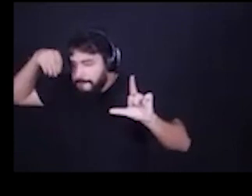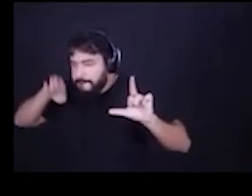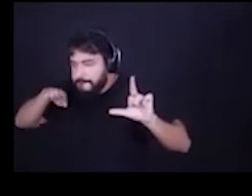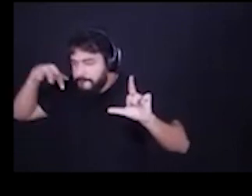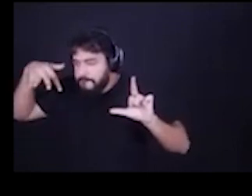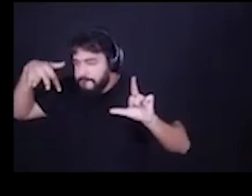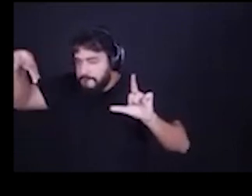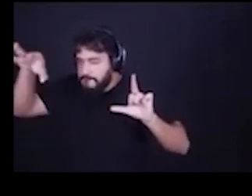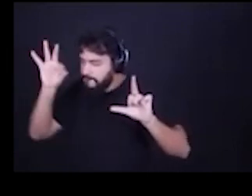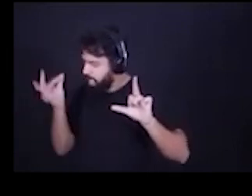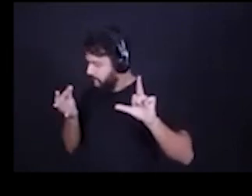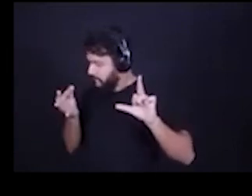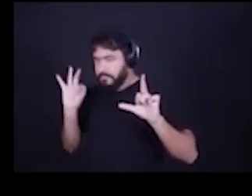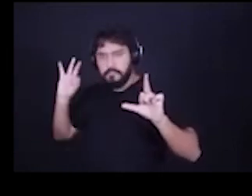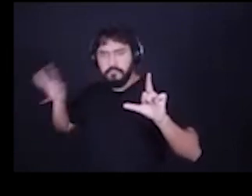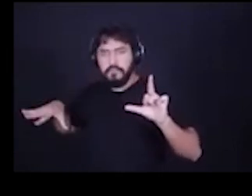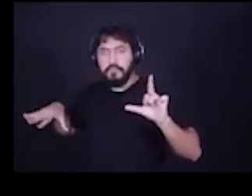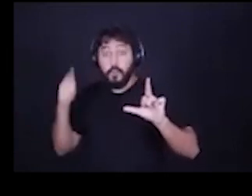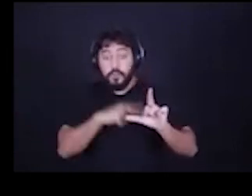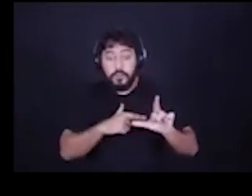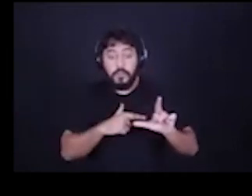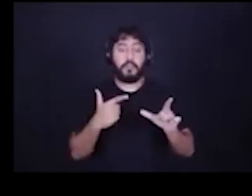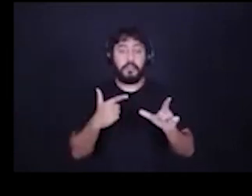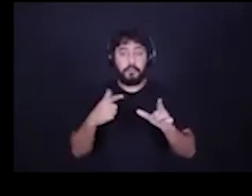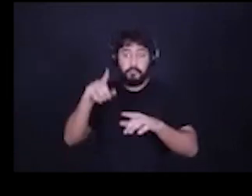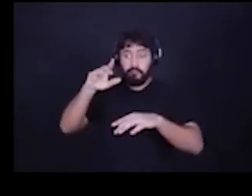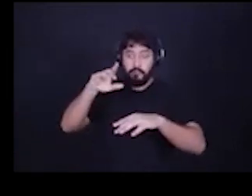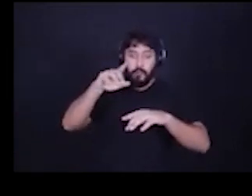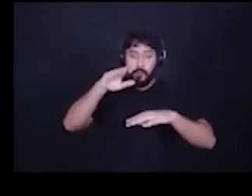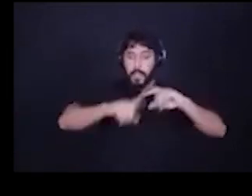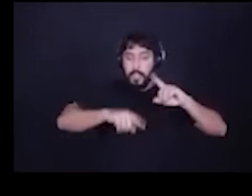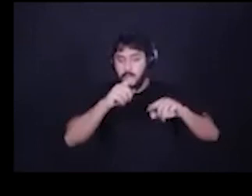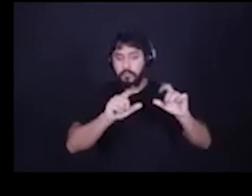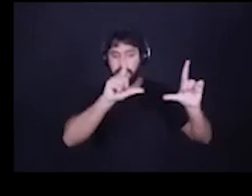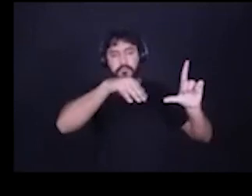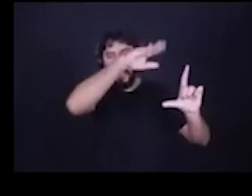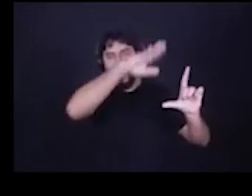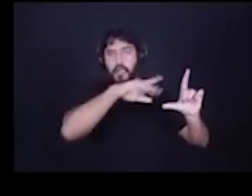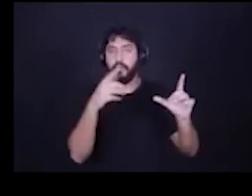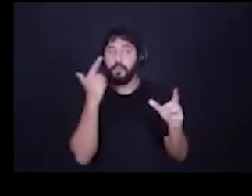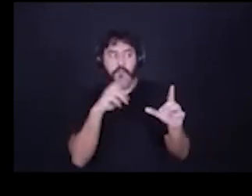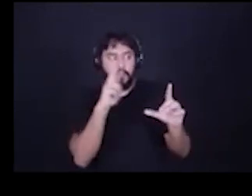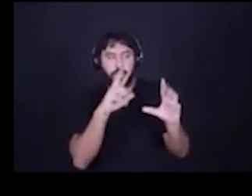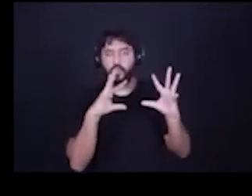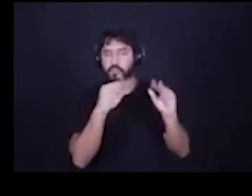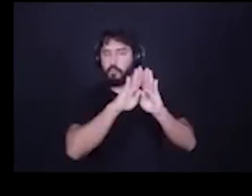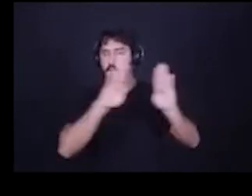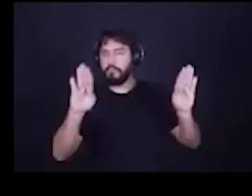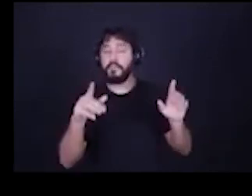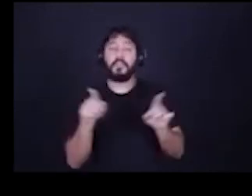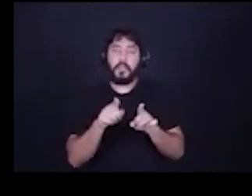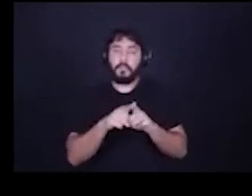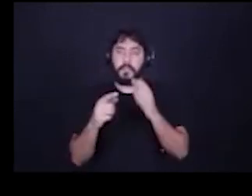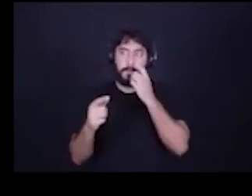tinta sobre a textura do material tela. Ainda trazer essa ideia das imagens, das figuras e